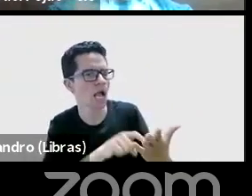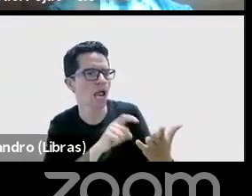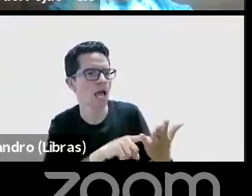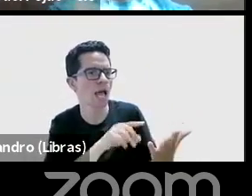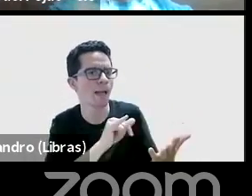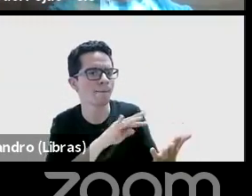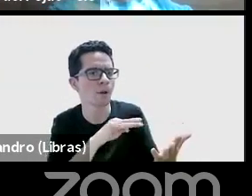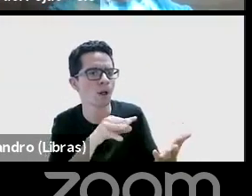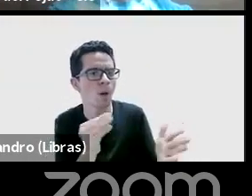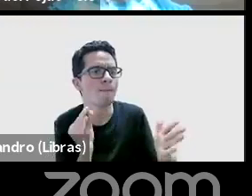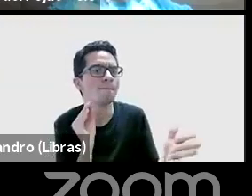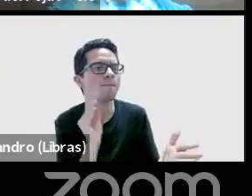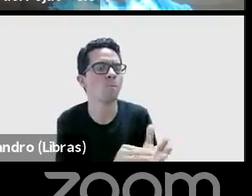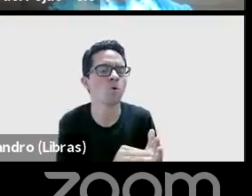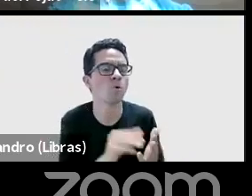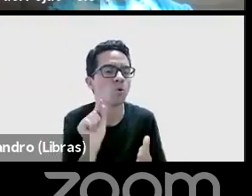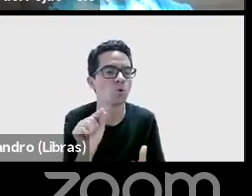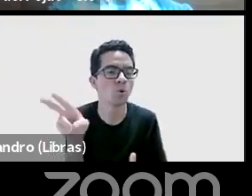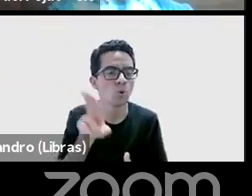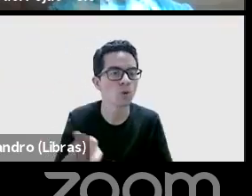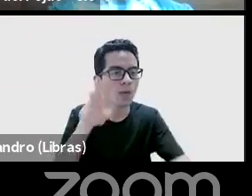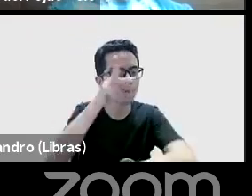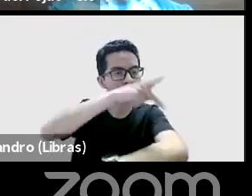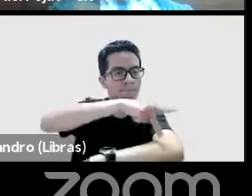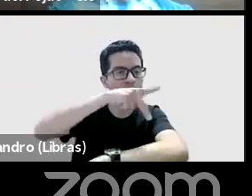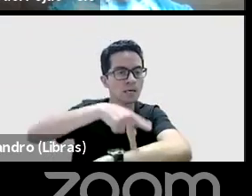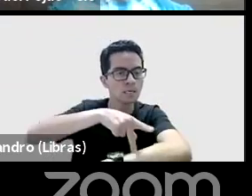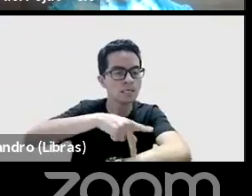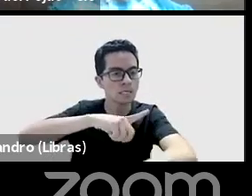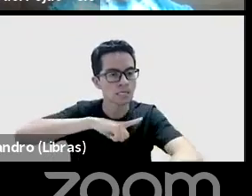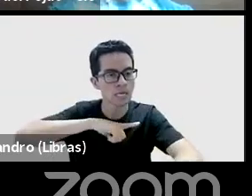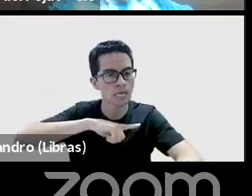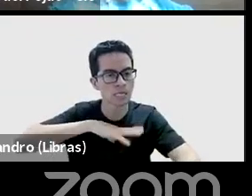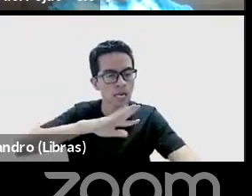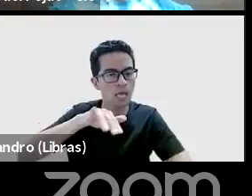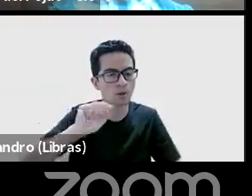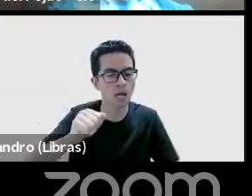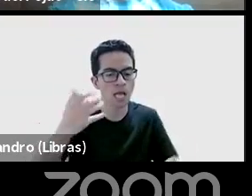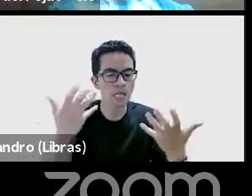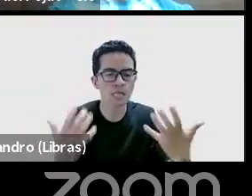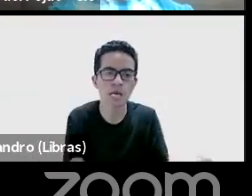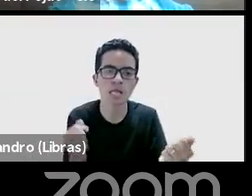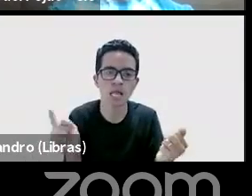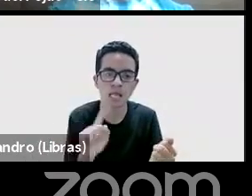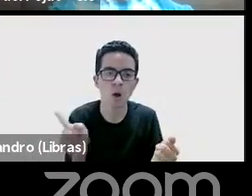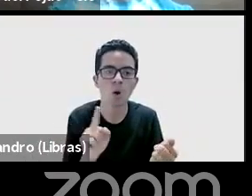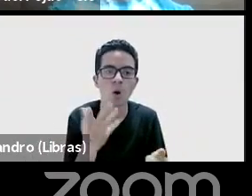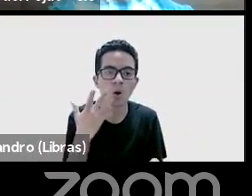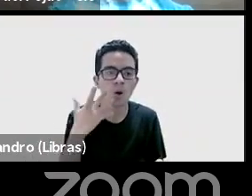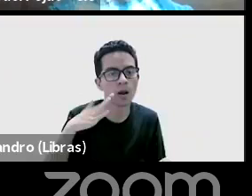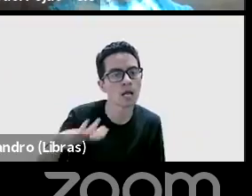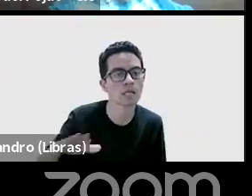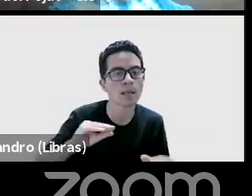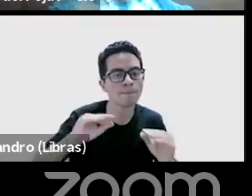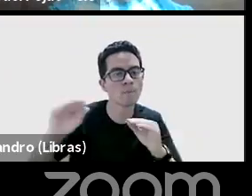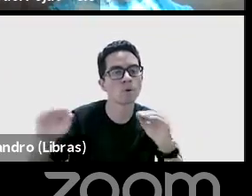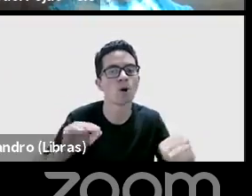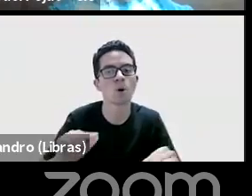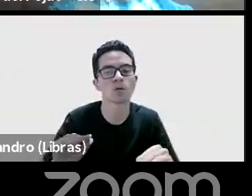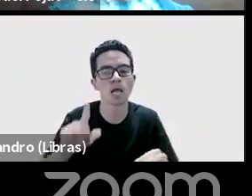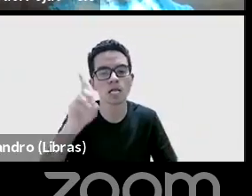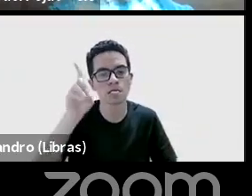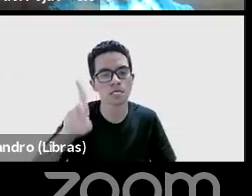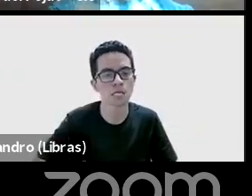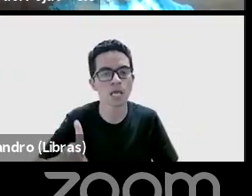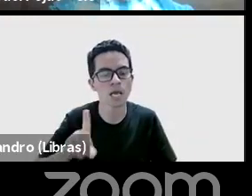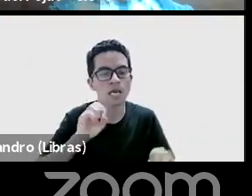lá é o uso das pedagogias translíngues para negar às crianças imigrantes o direito à educação